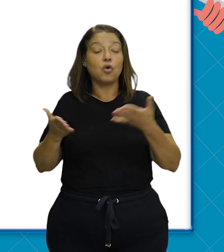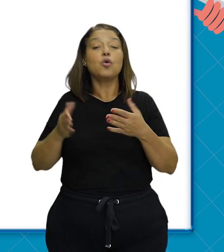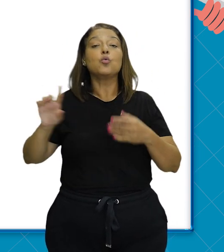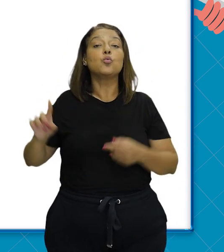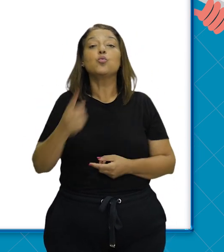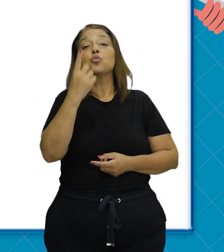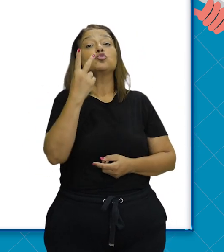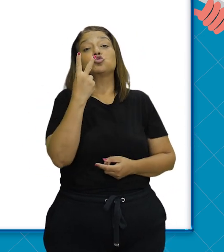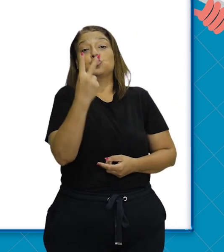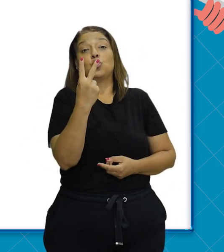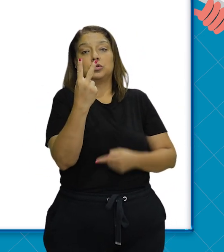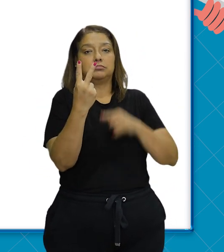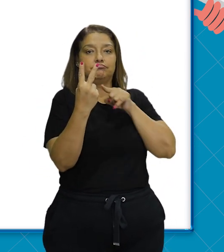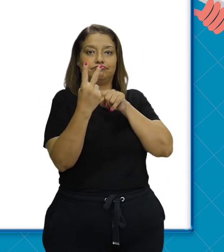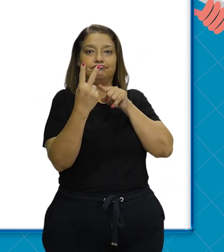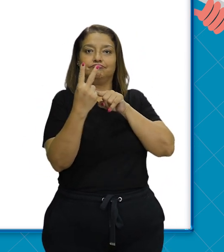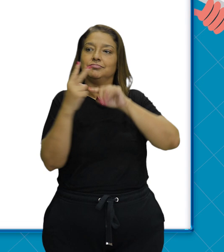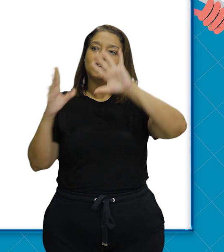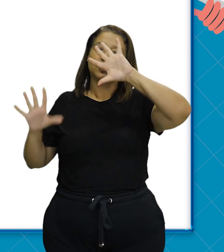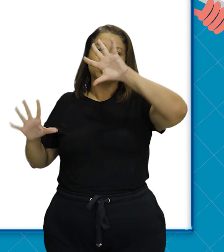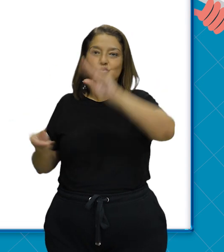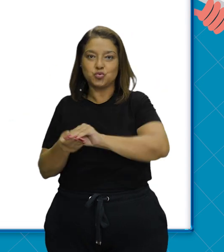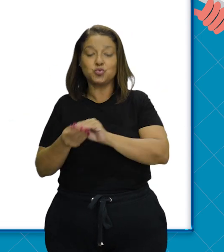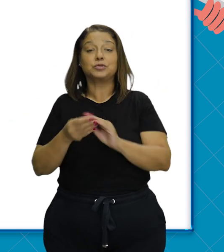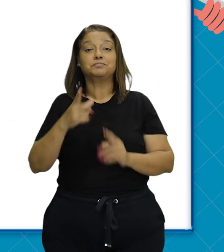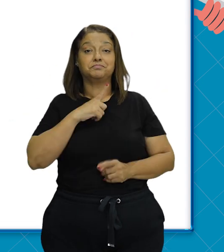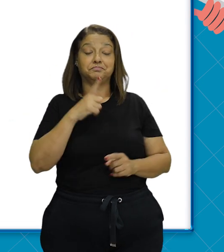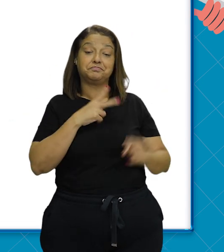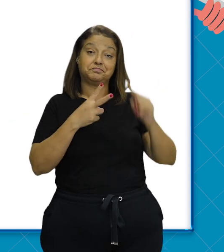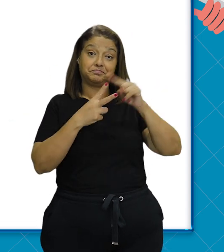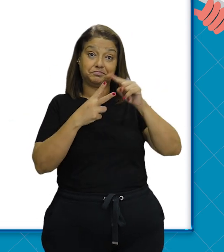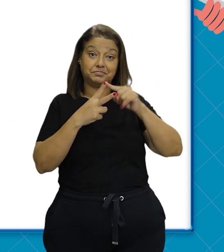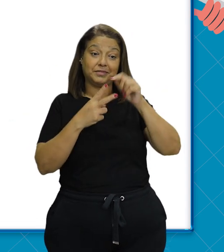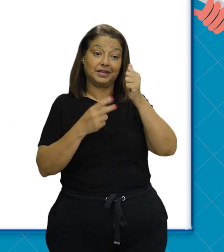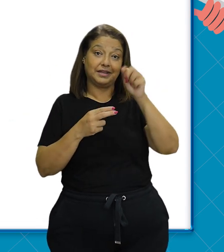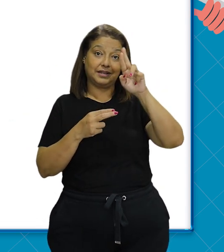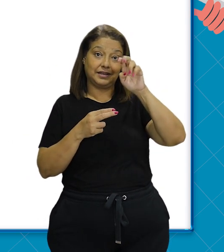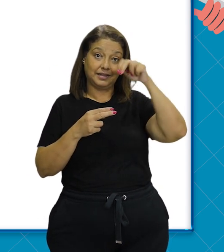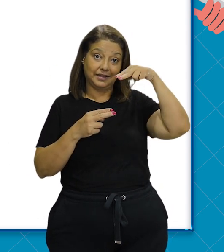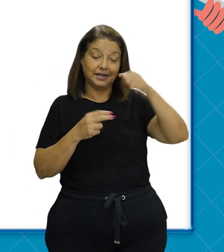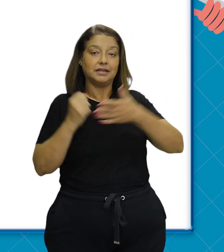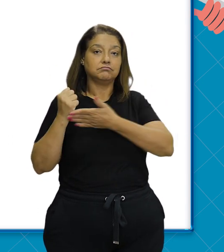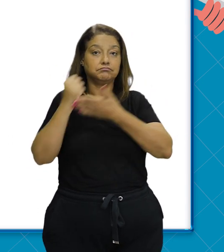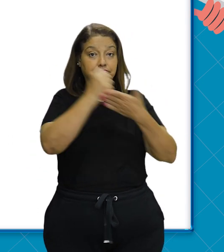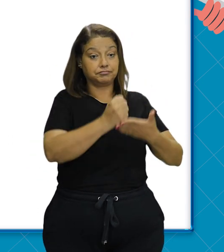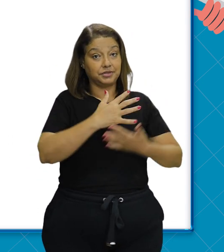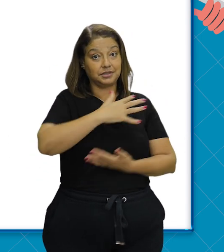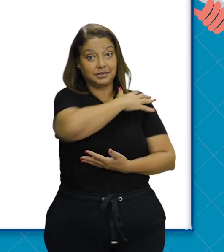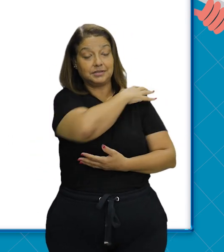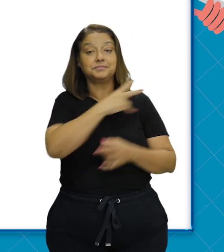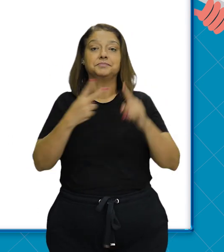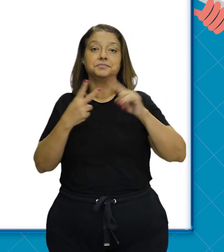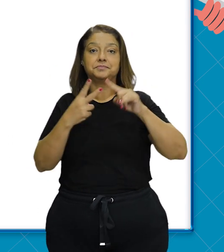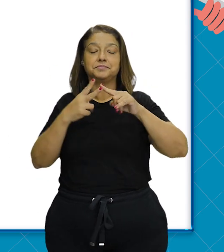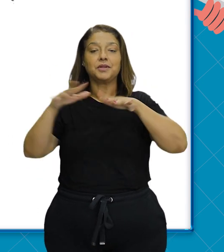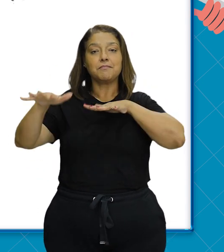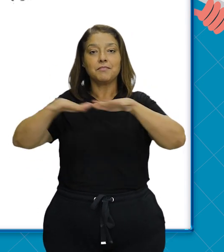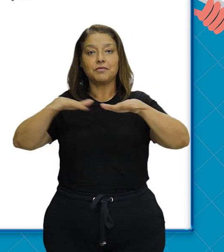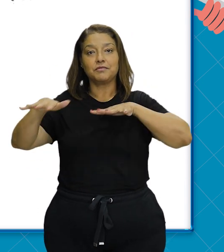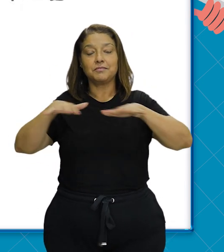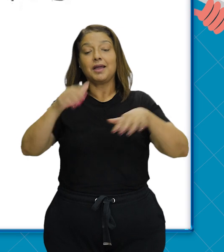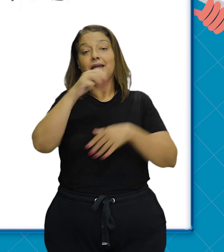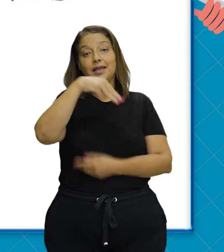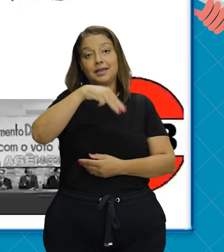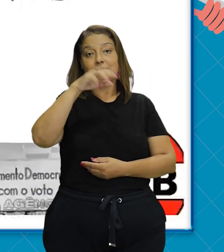só deveriam existir 2: Aliança Renovadora Nacional, a ARENA, apoiado pelos militares, e o Movimento